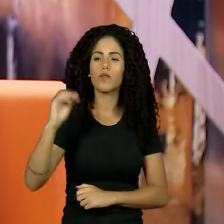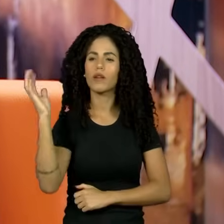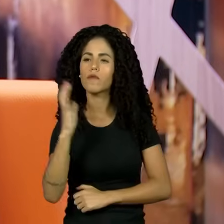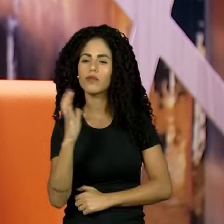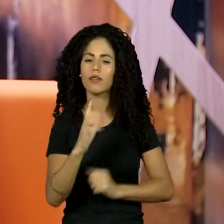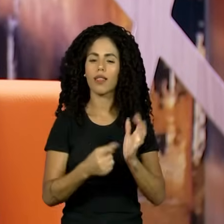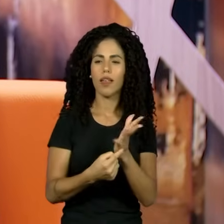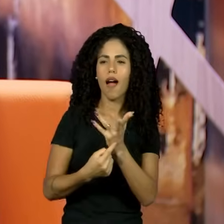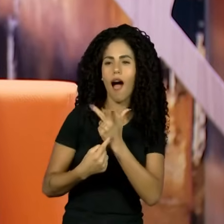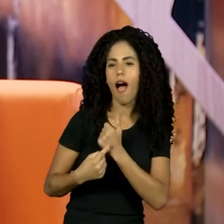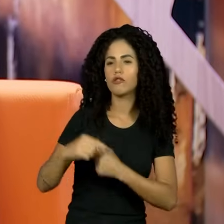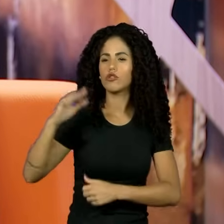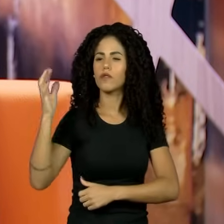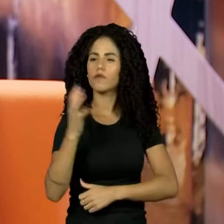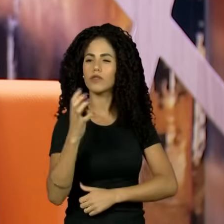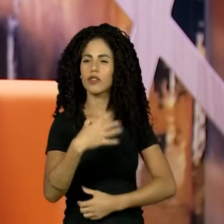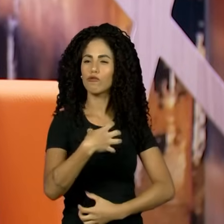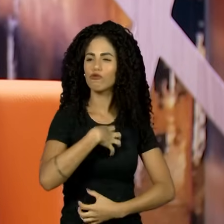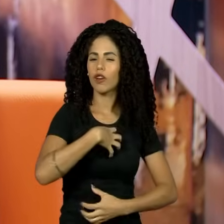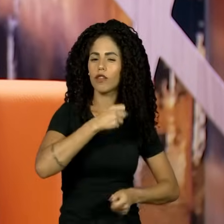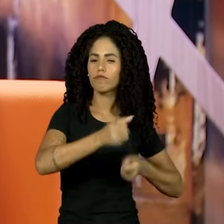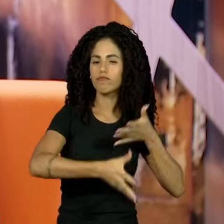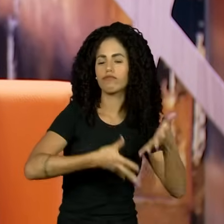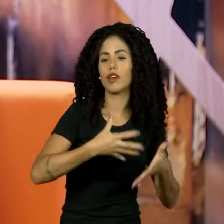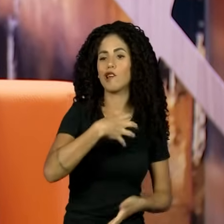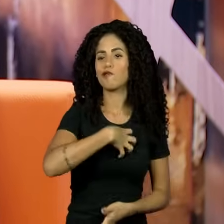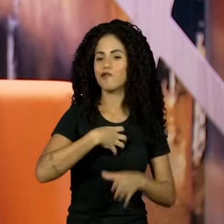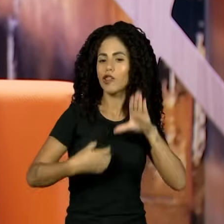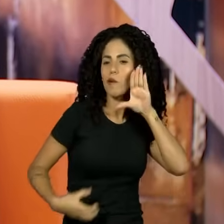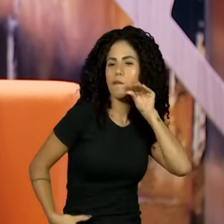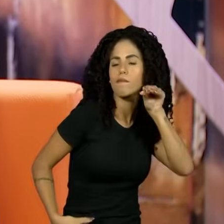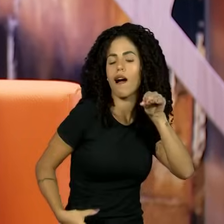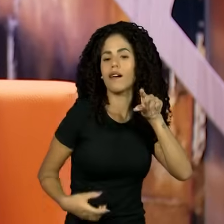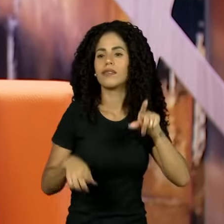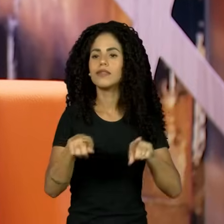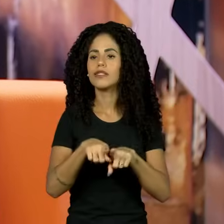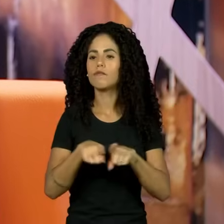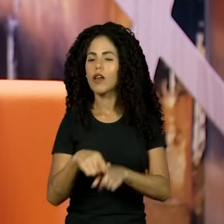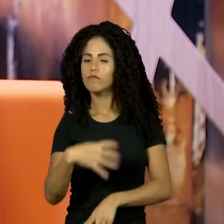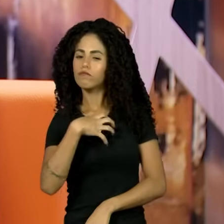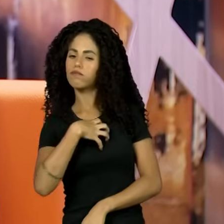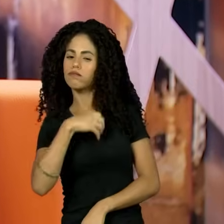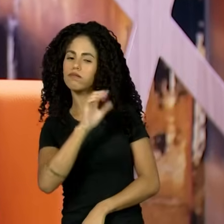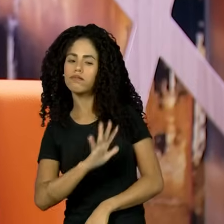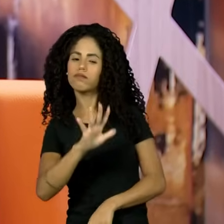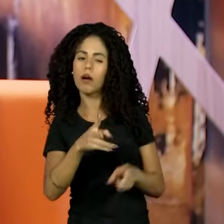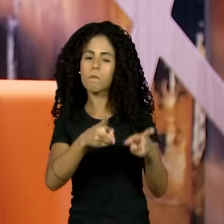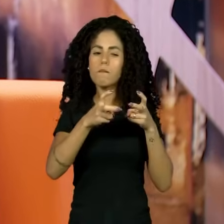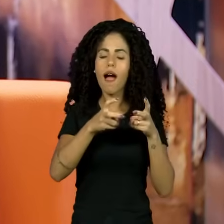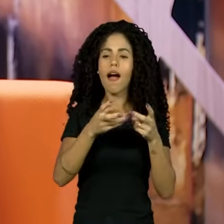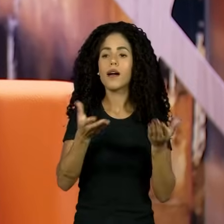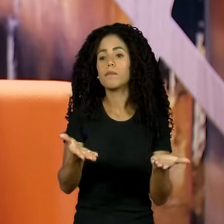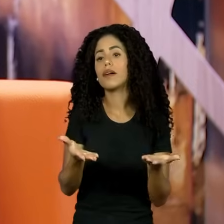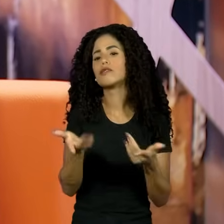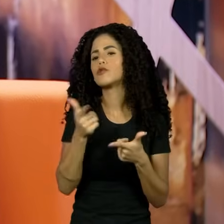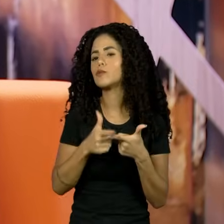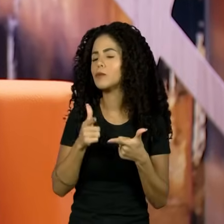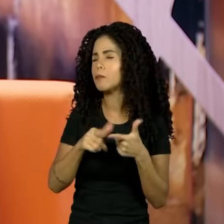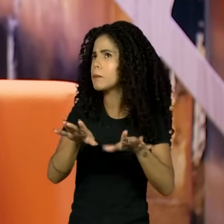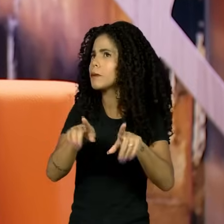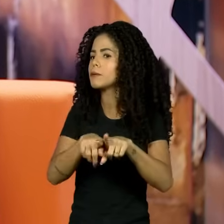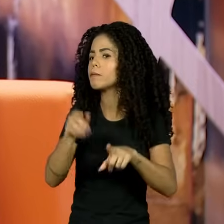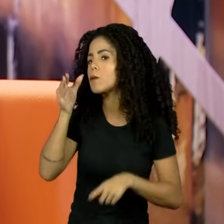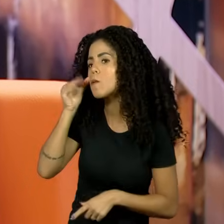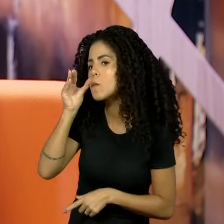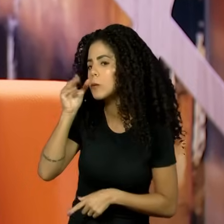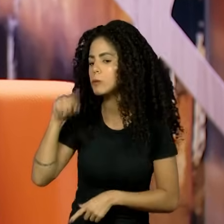da gente falar, em um modo da produção científica. Agora, o problema, o curioso de tudo isso, é